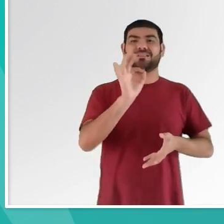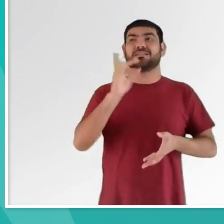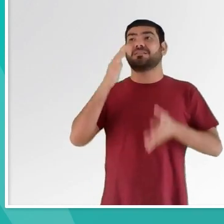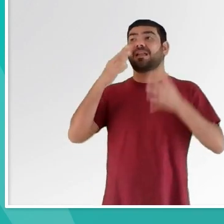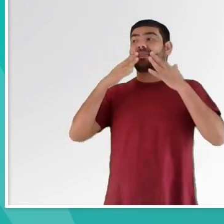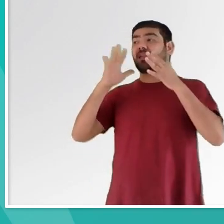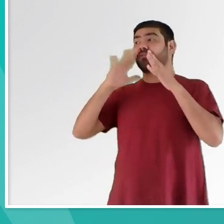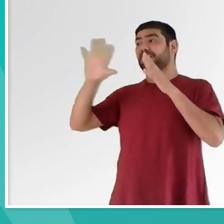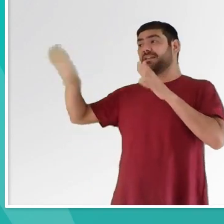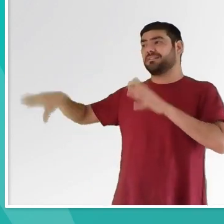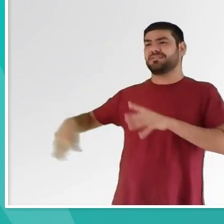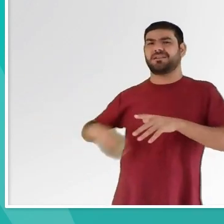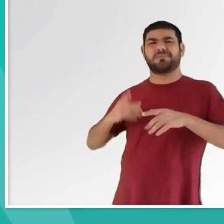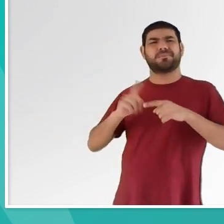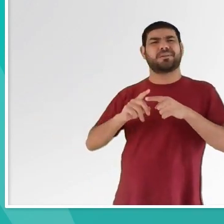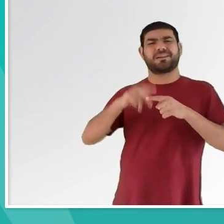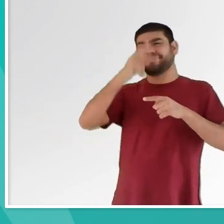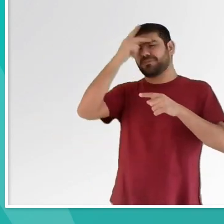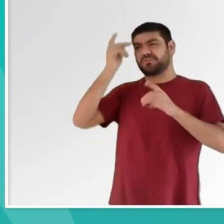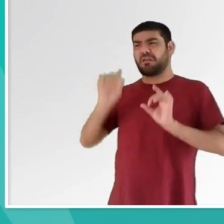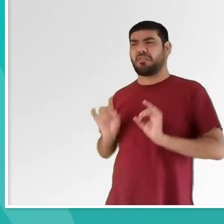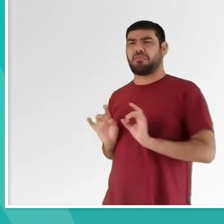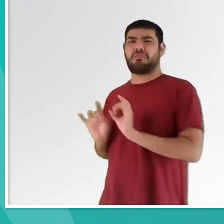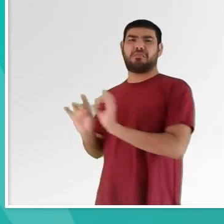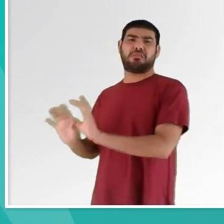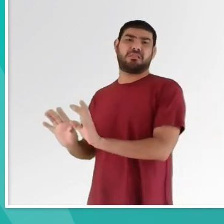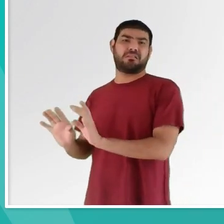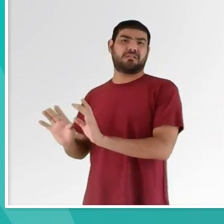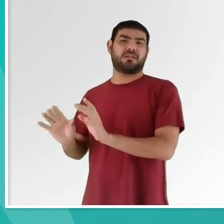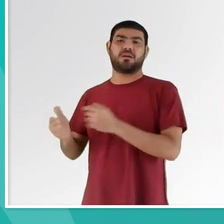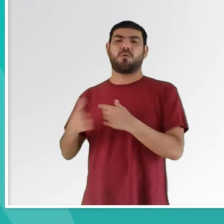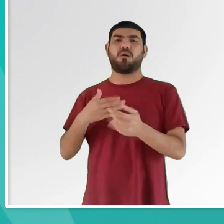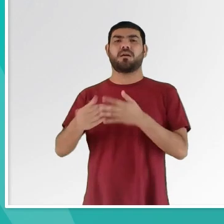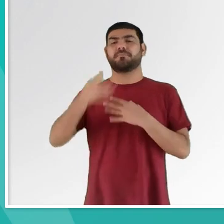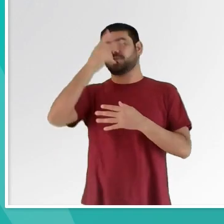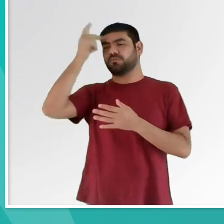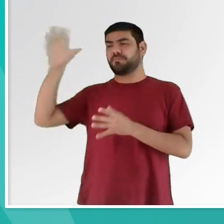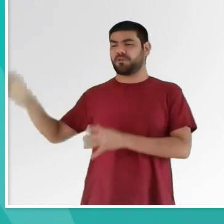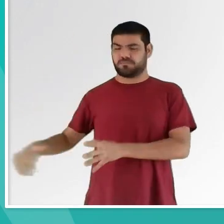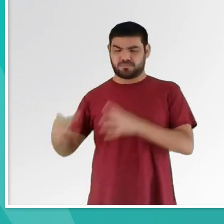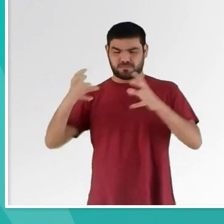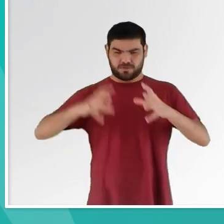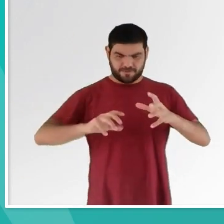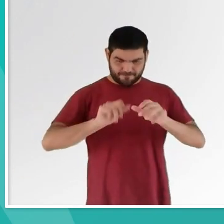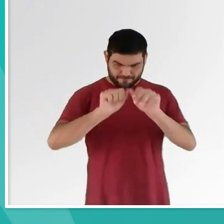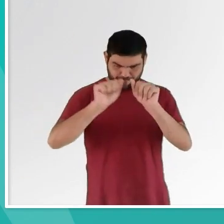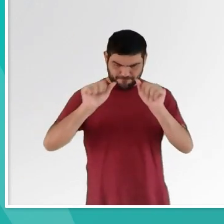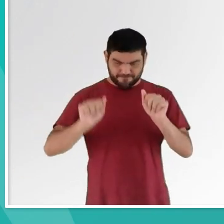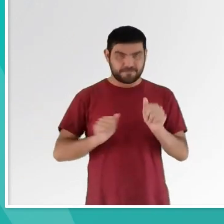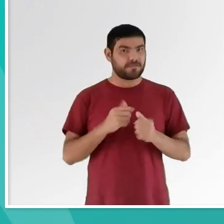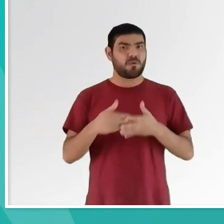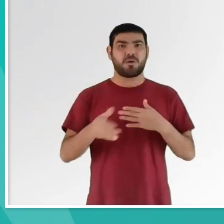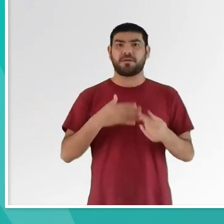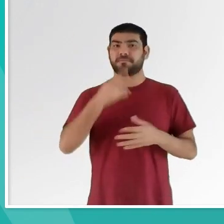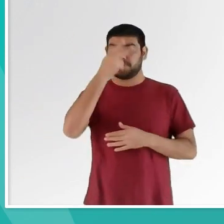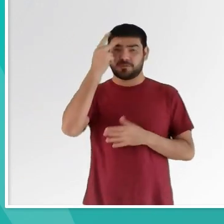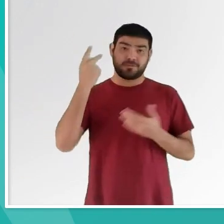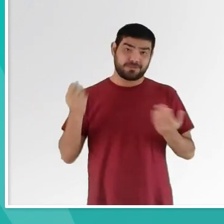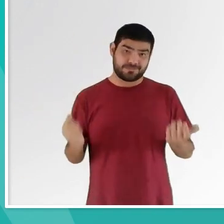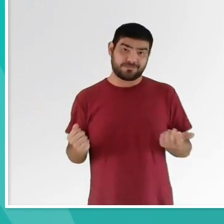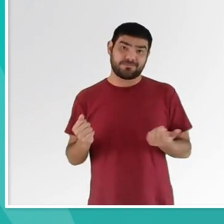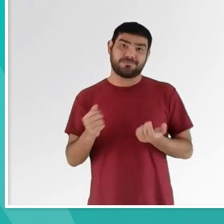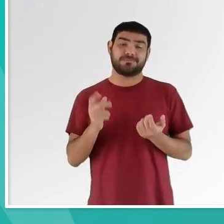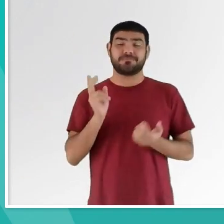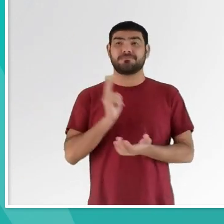foi descartado pelas pessoas, e qualquer pessoa pode fazer a arte povera. Aí você, continuando, vamos ver